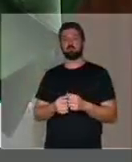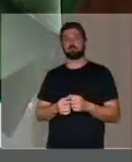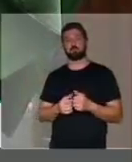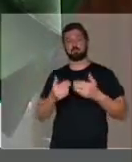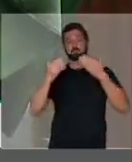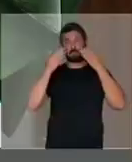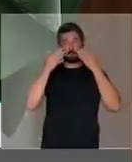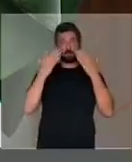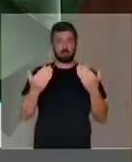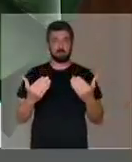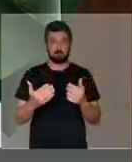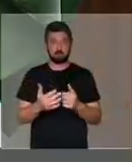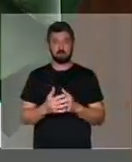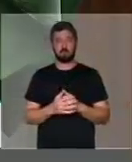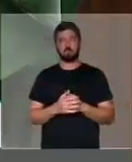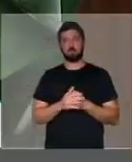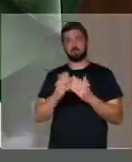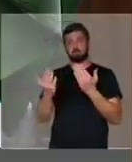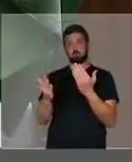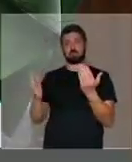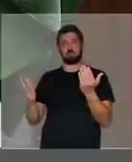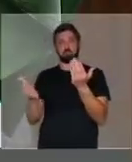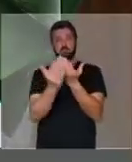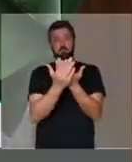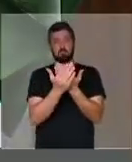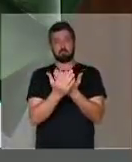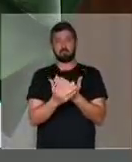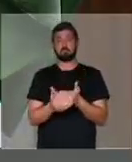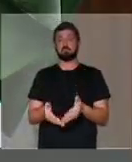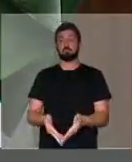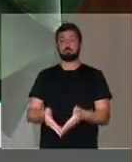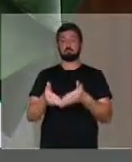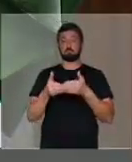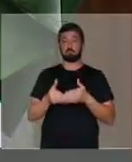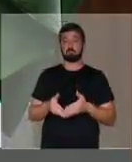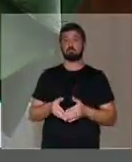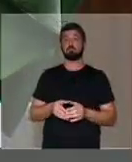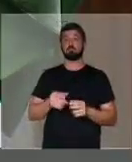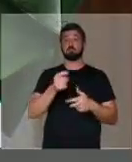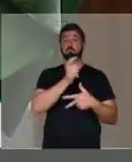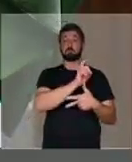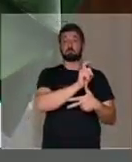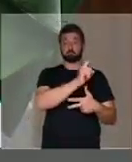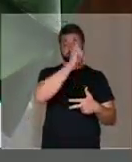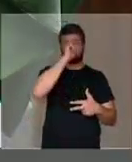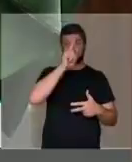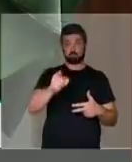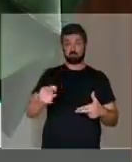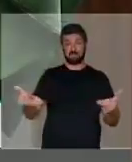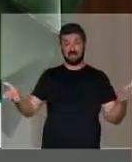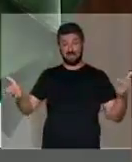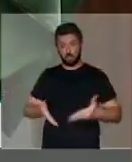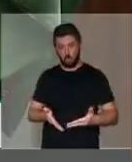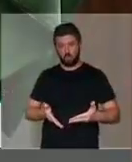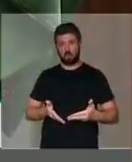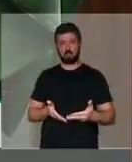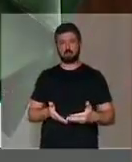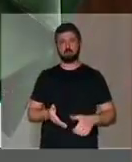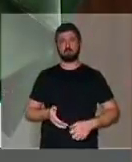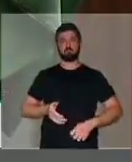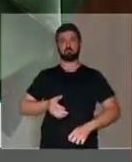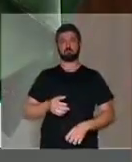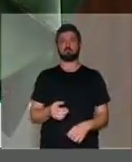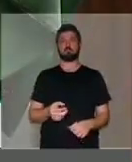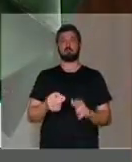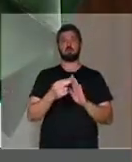estamos apresentando anexa indicação para que o Poder Executivo envie imediatamente os